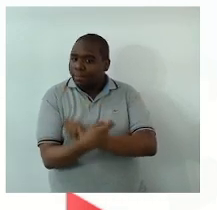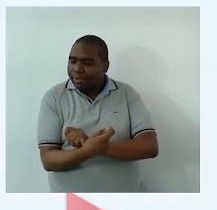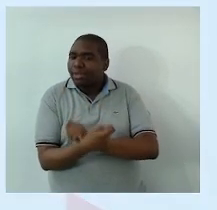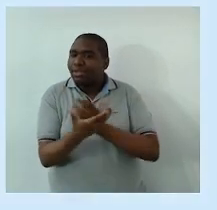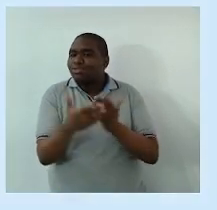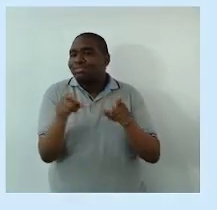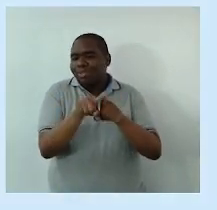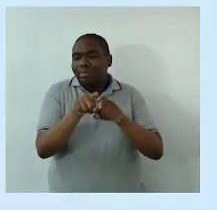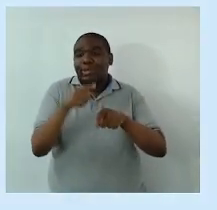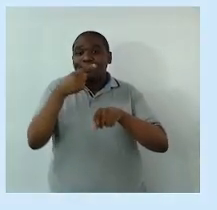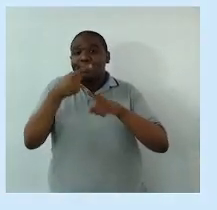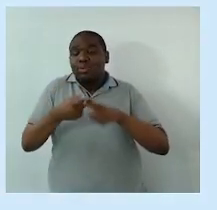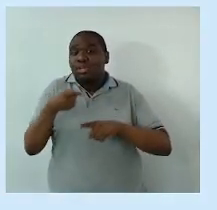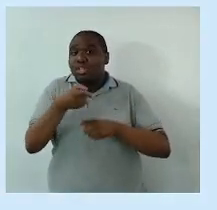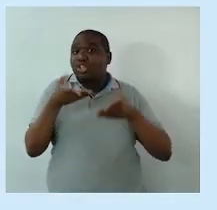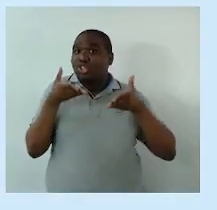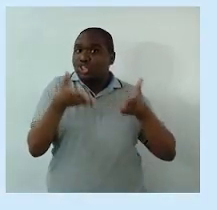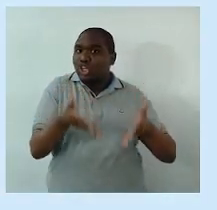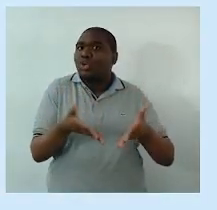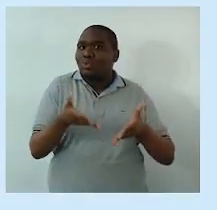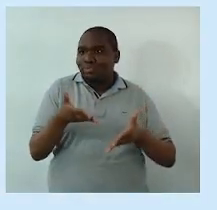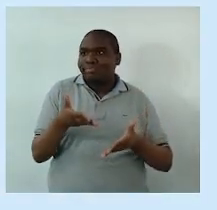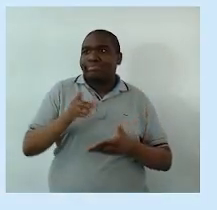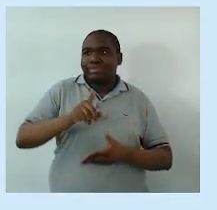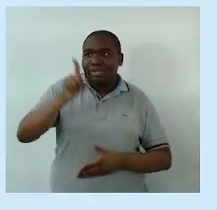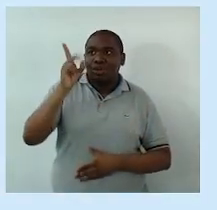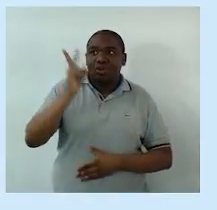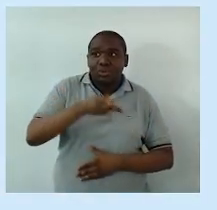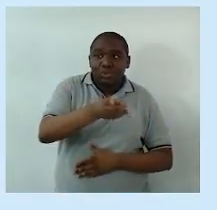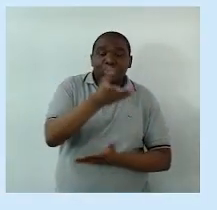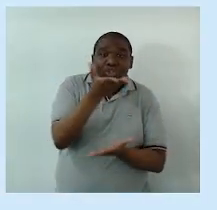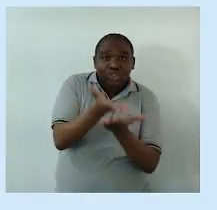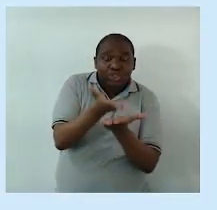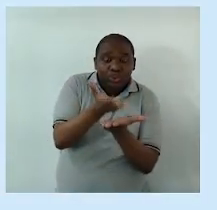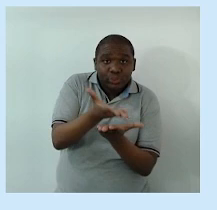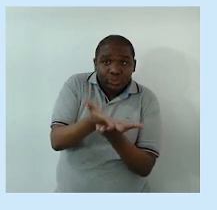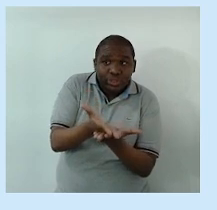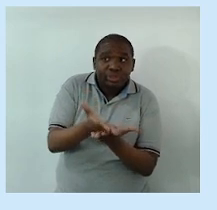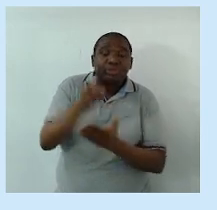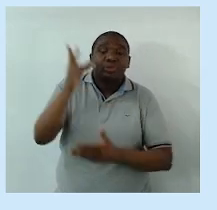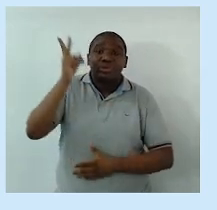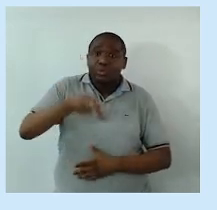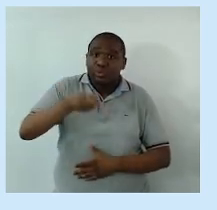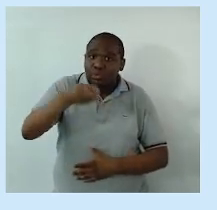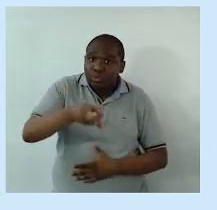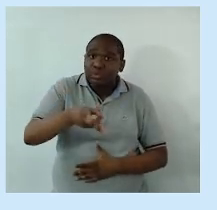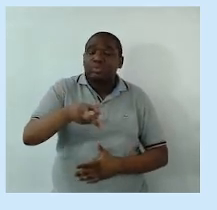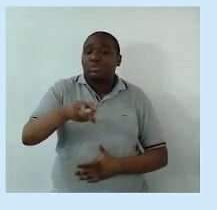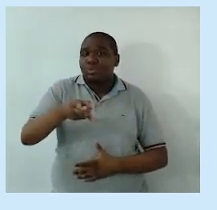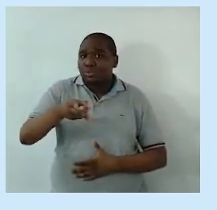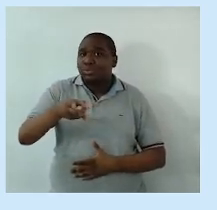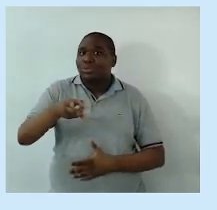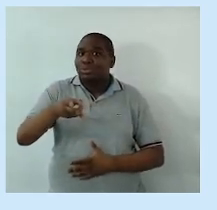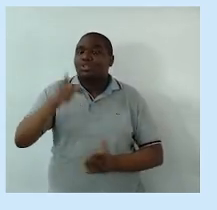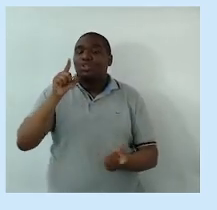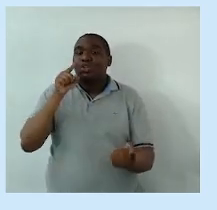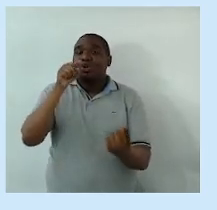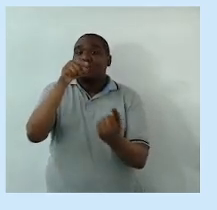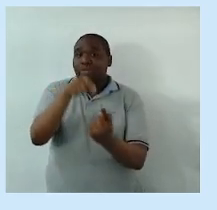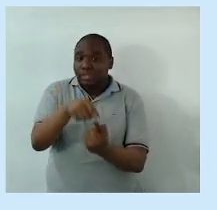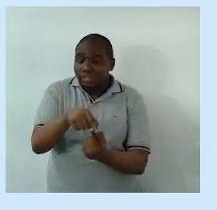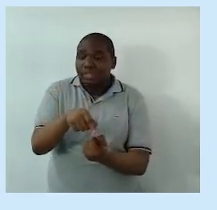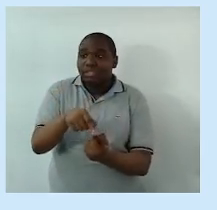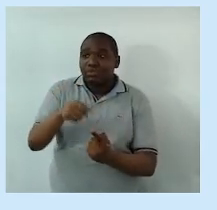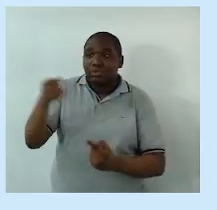ele chegou lá, mesmo sendo guardador de cavalos, ele continuou estudando a dramaturgia, ele continuou, né, buscando